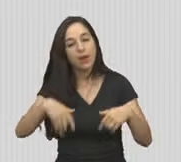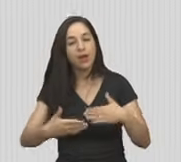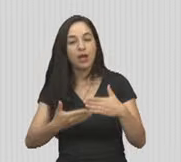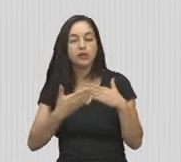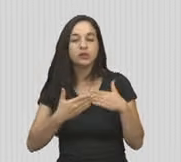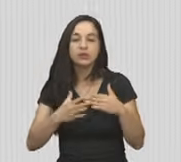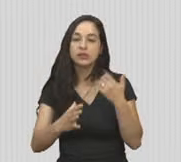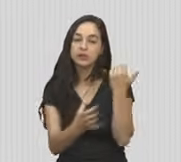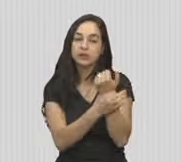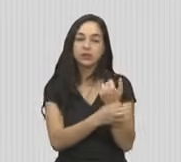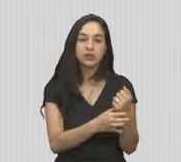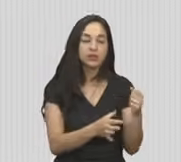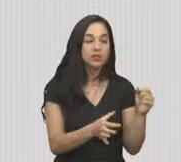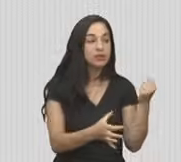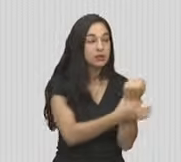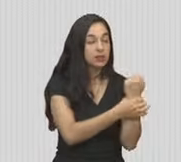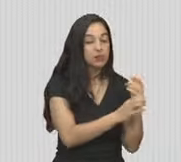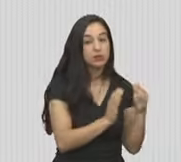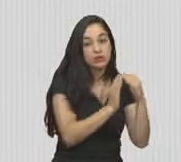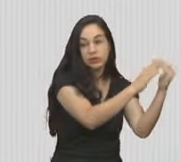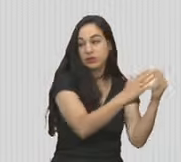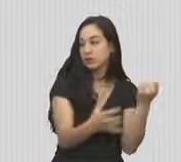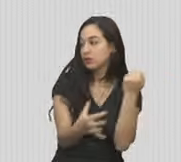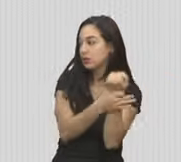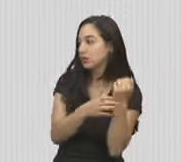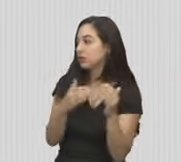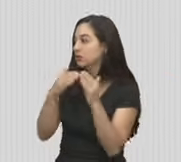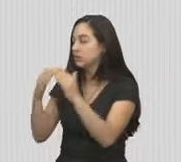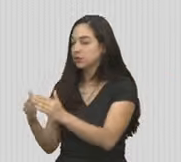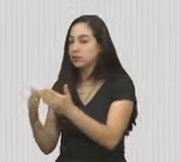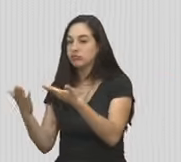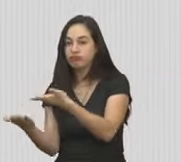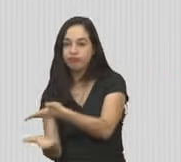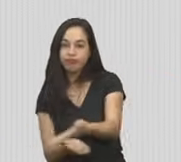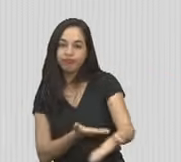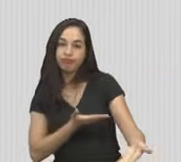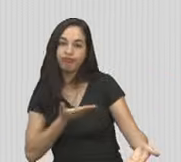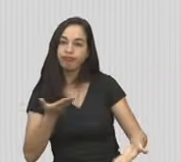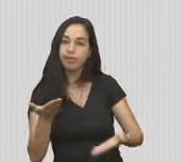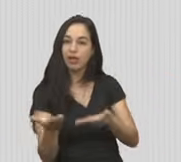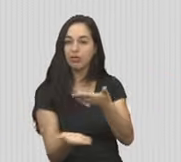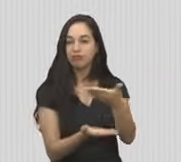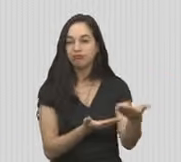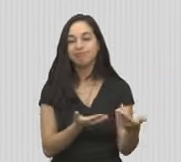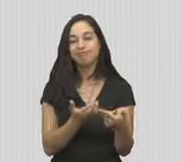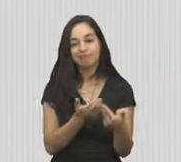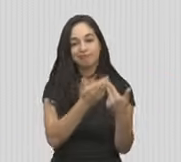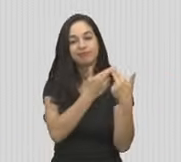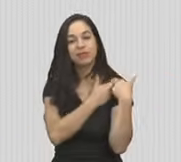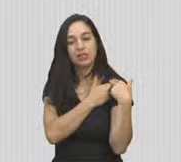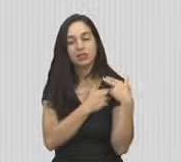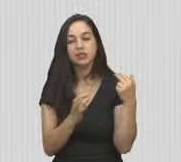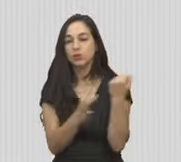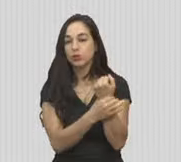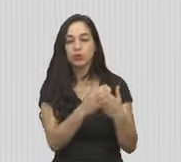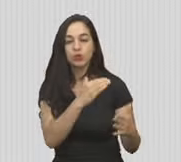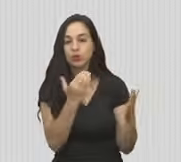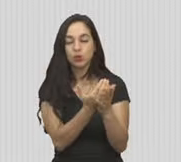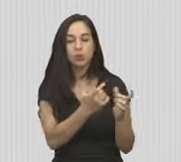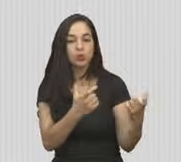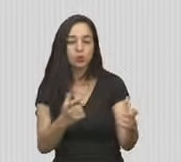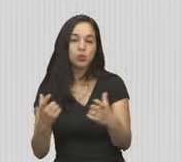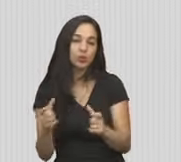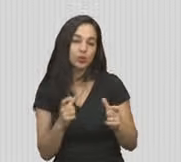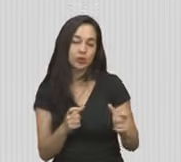segurança do vizinho, que isso vai gerar uma segurança para o bairro, e isso aí a segurança ela vai se formando em